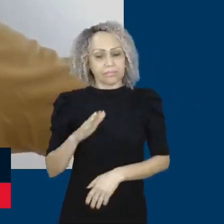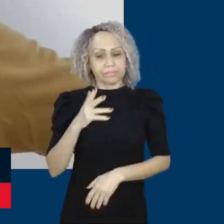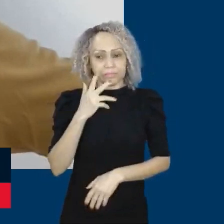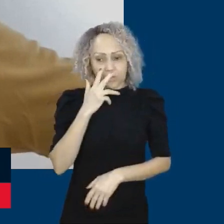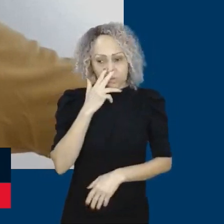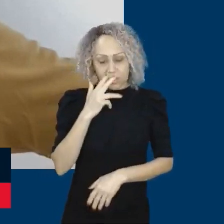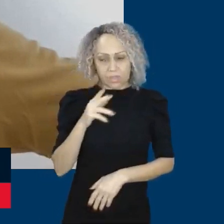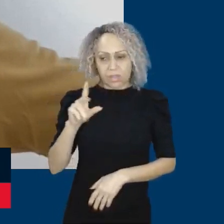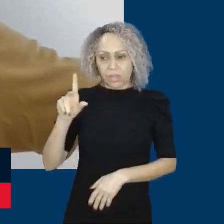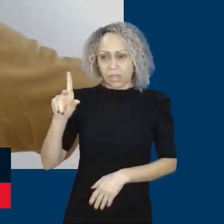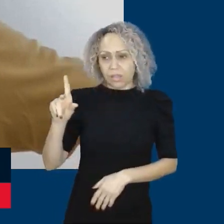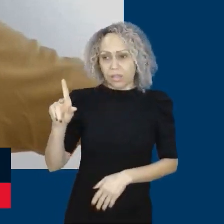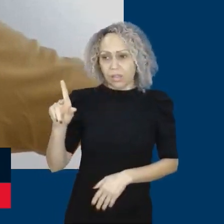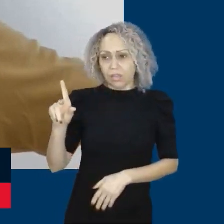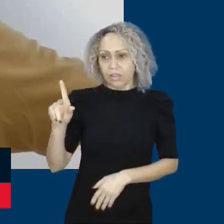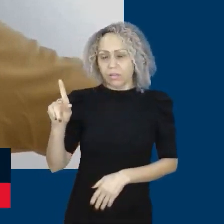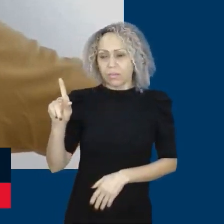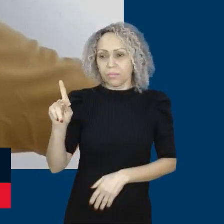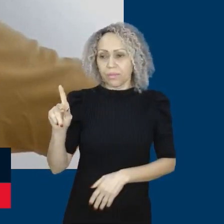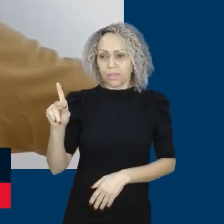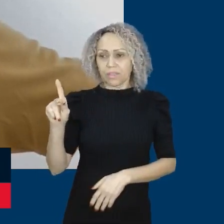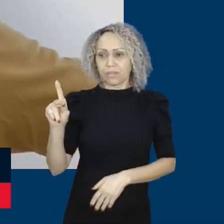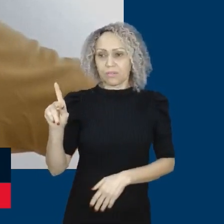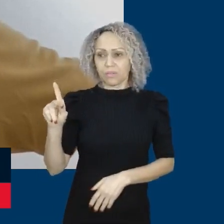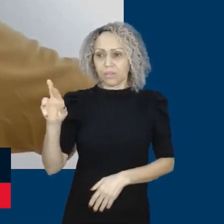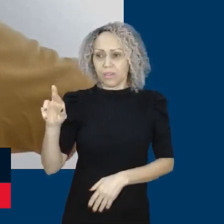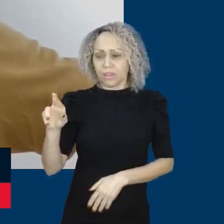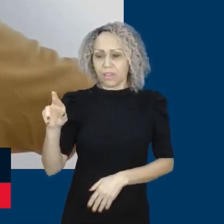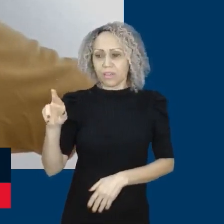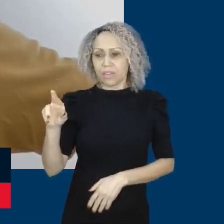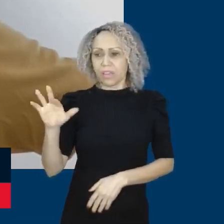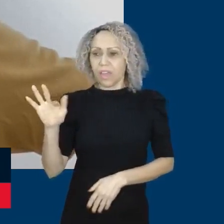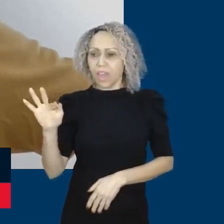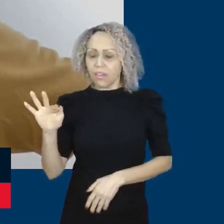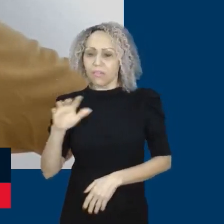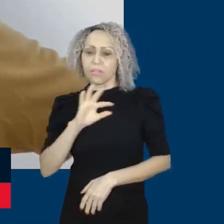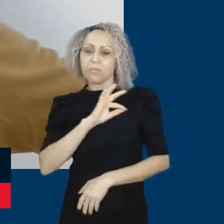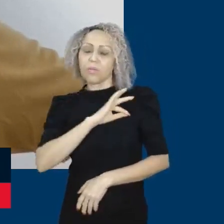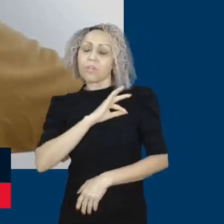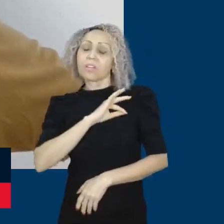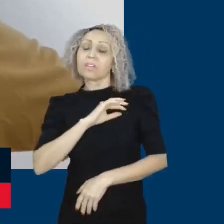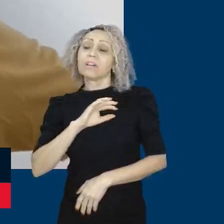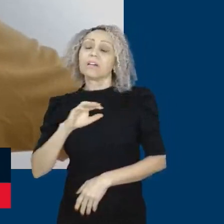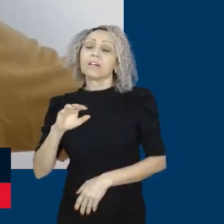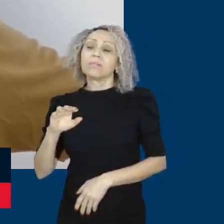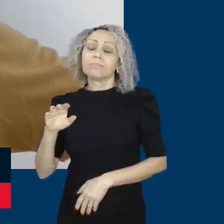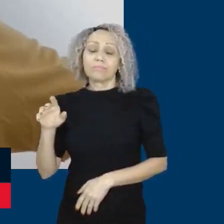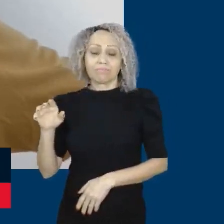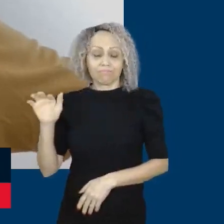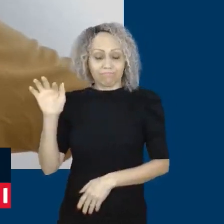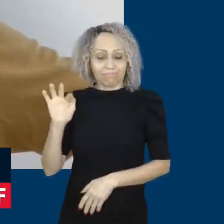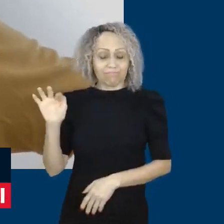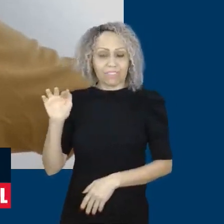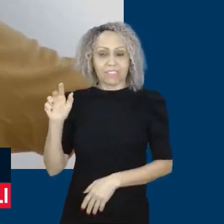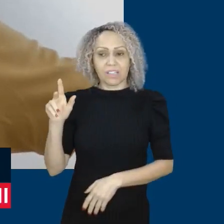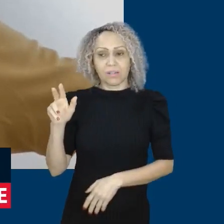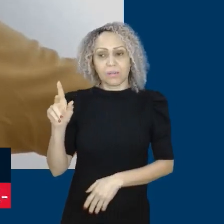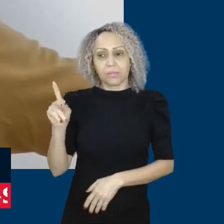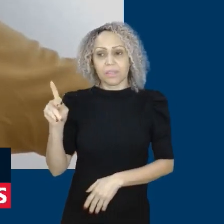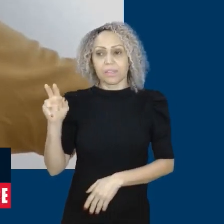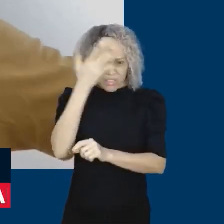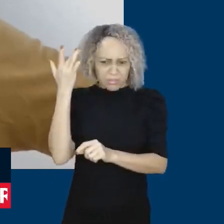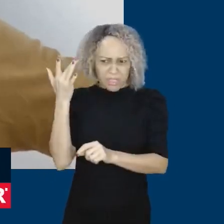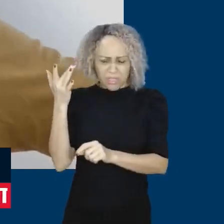identificar cada caminhão, cada veículo que está bloqueando via para ser devidamente